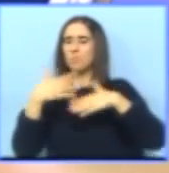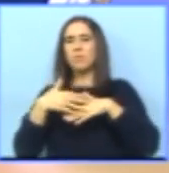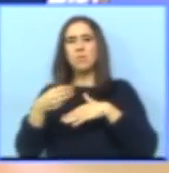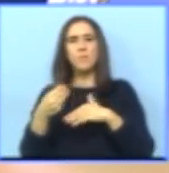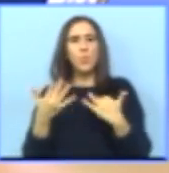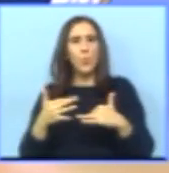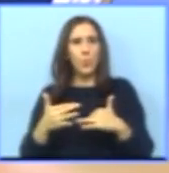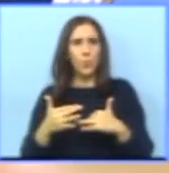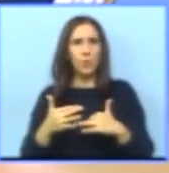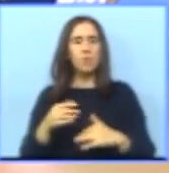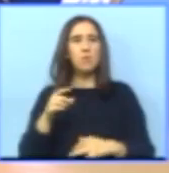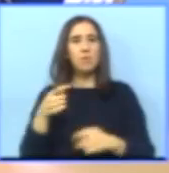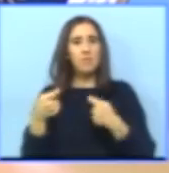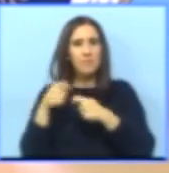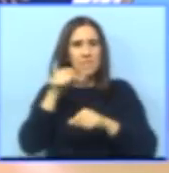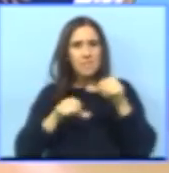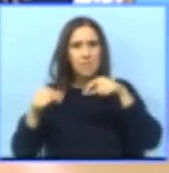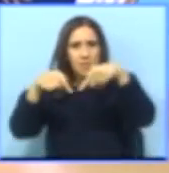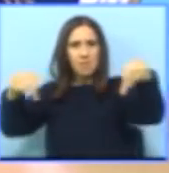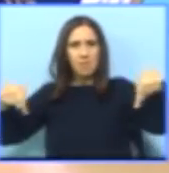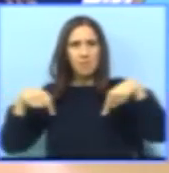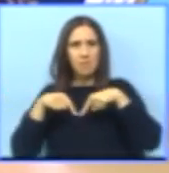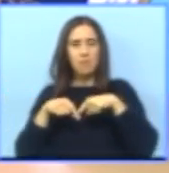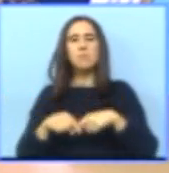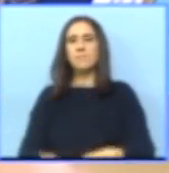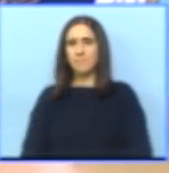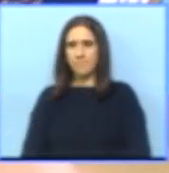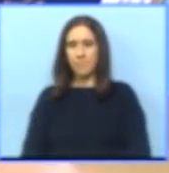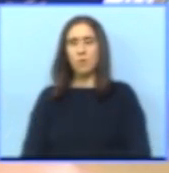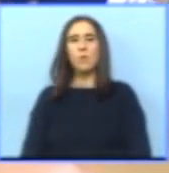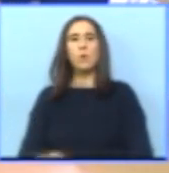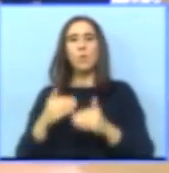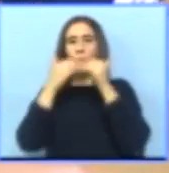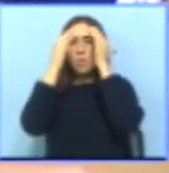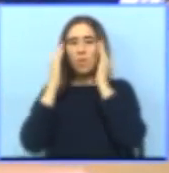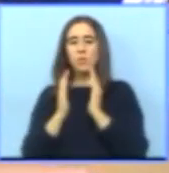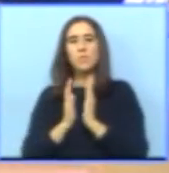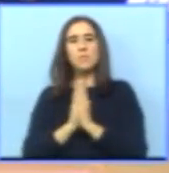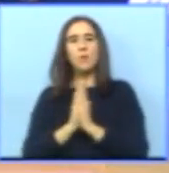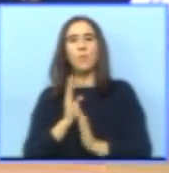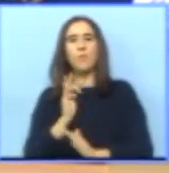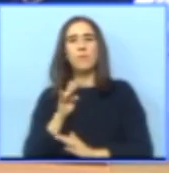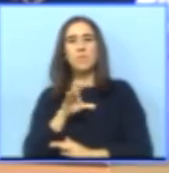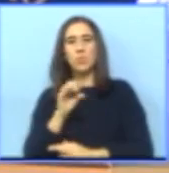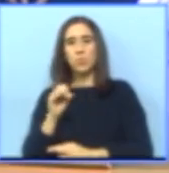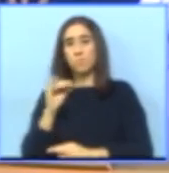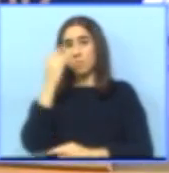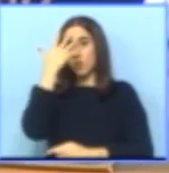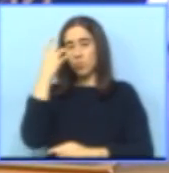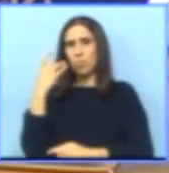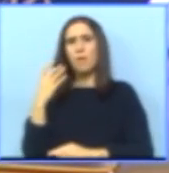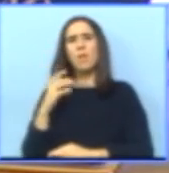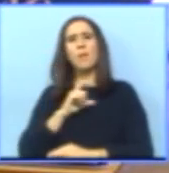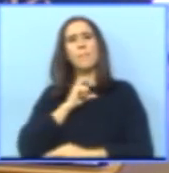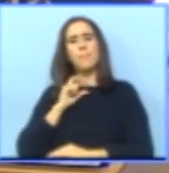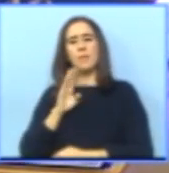extraordinária. Quer dizer, é um laboratório de física. Este livro é um laboratório de física do Colégio de São Francisco, em Setúbal, com uma série de padres jesuítas que ensinavam nesse